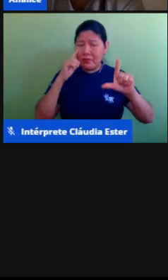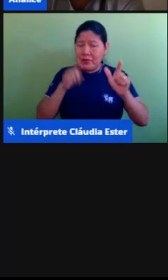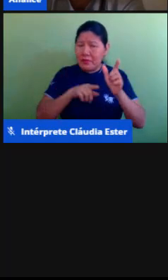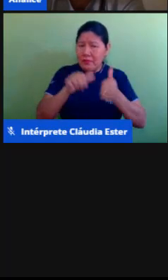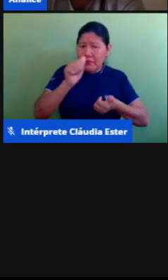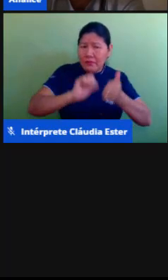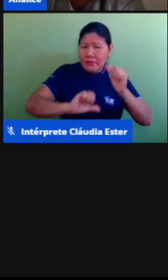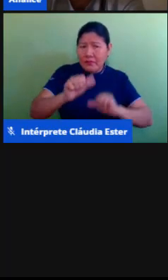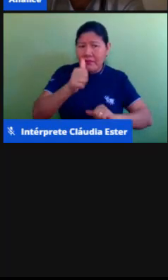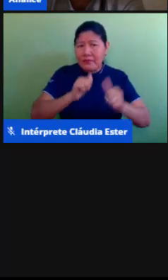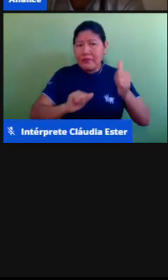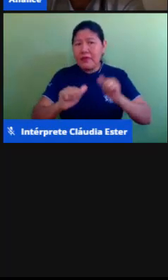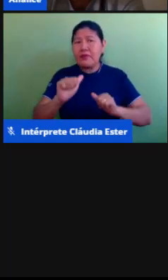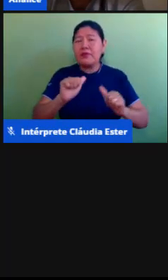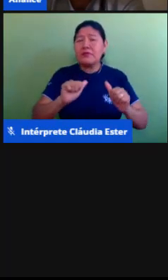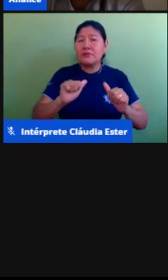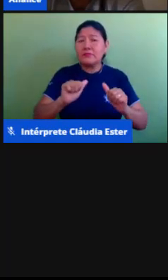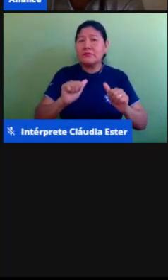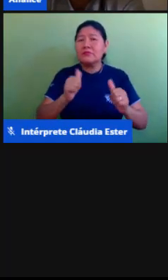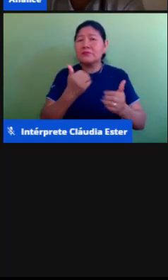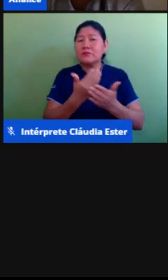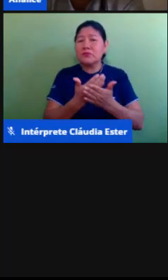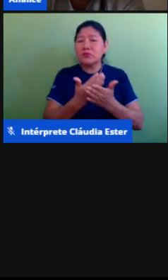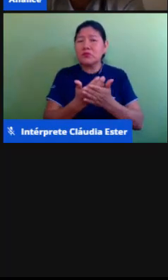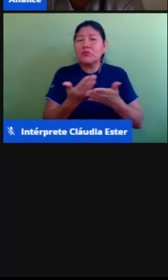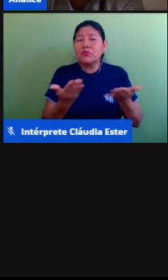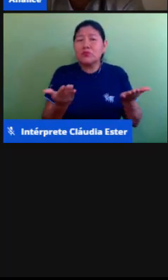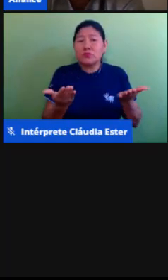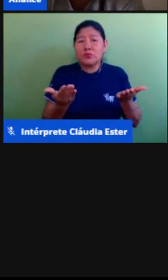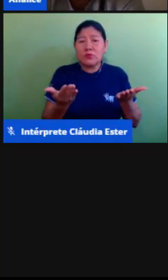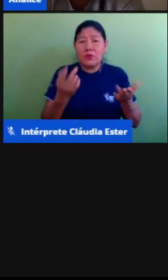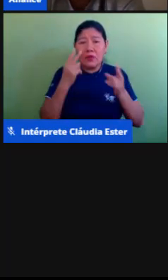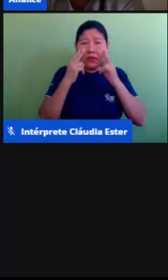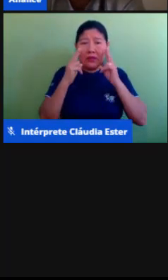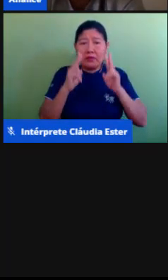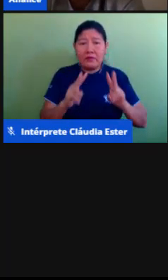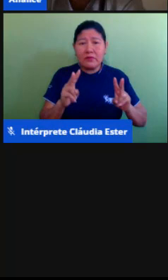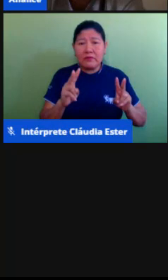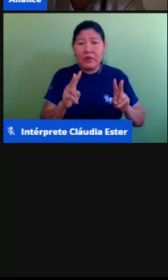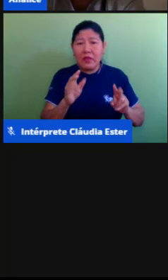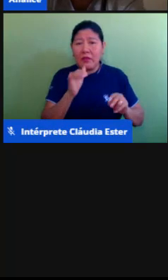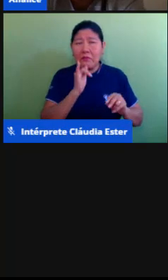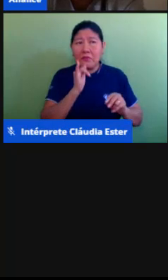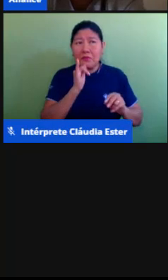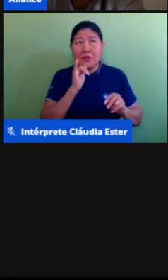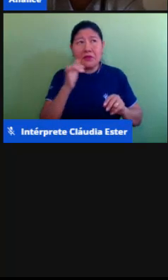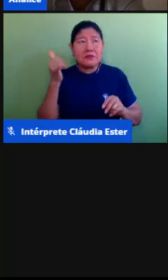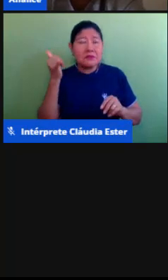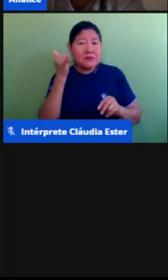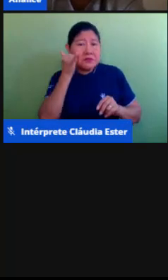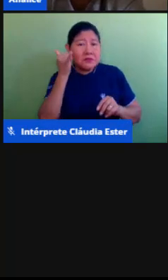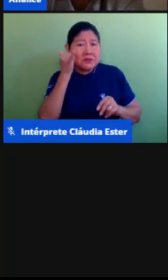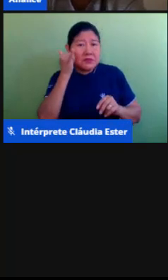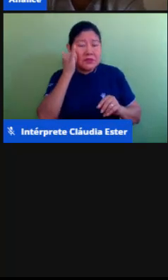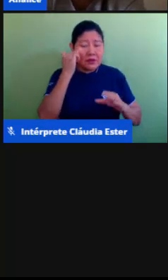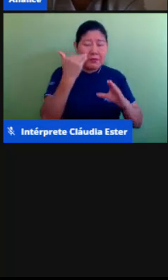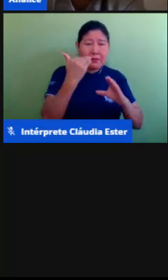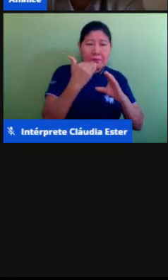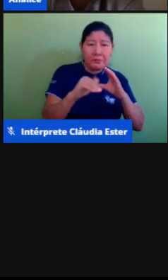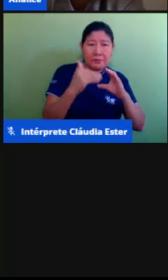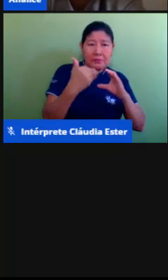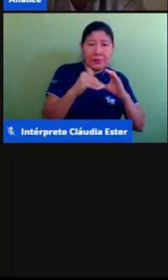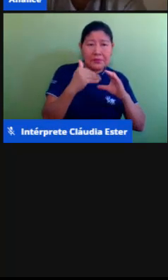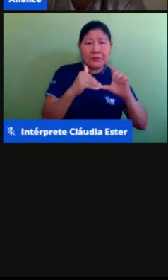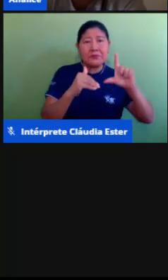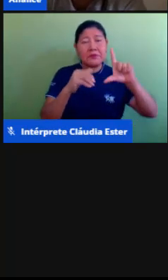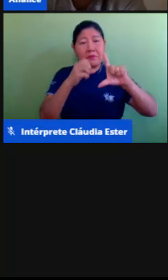ano passado como esse ano que a gente recebe WhatsApp, vocês ligam lá na sala, ou vocês mandam via e-mail, né? Ou lá pelo blog, que